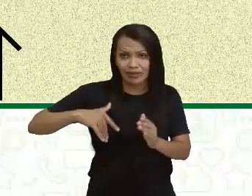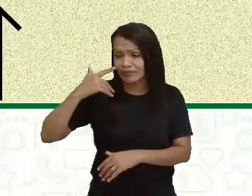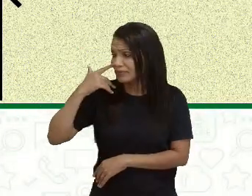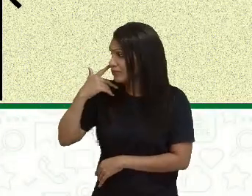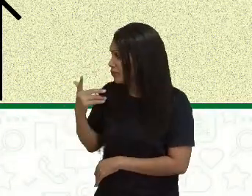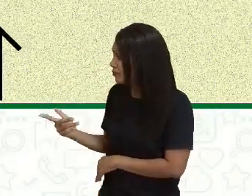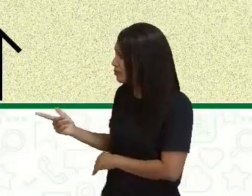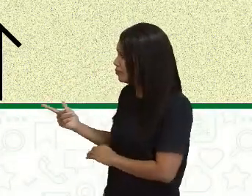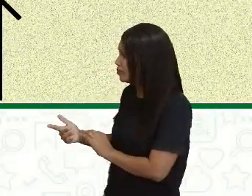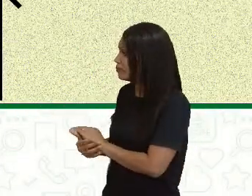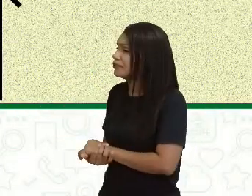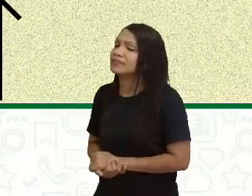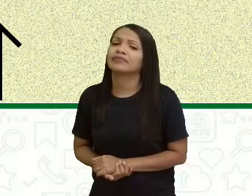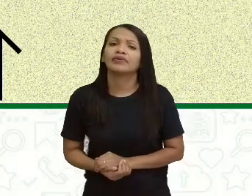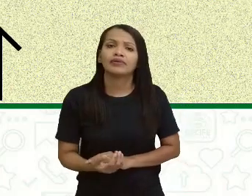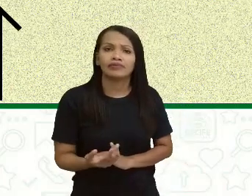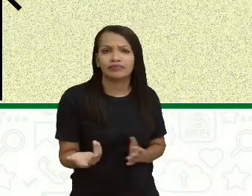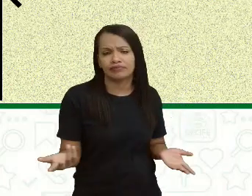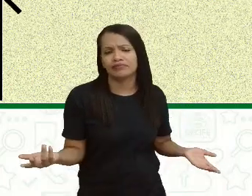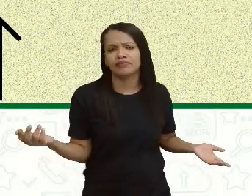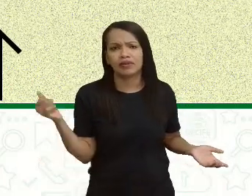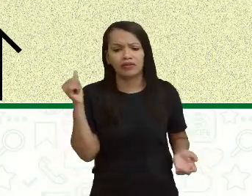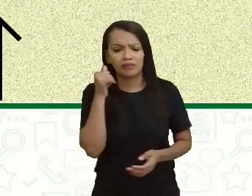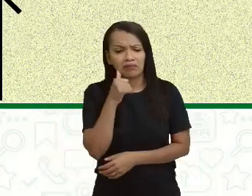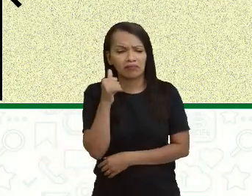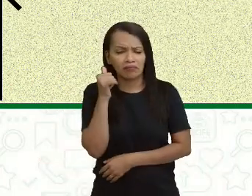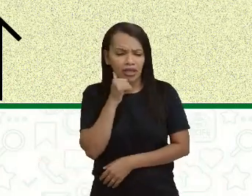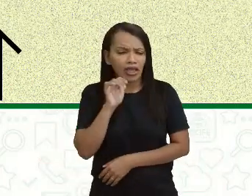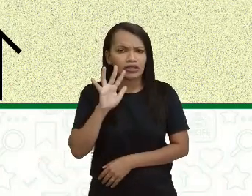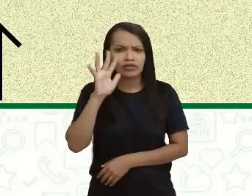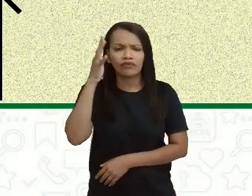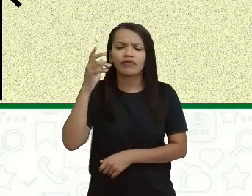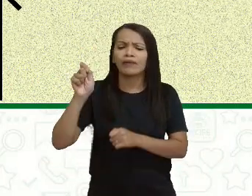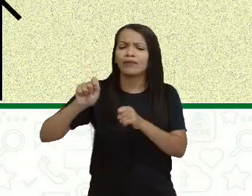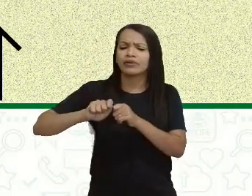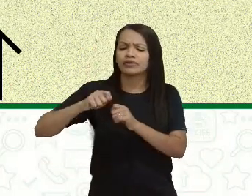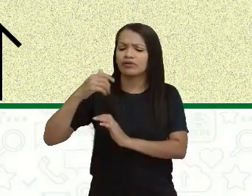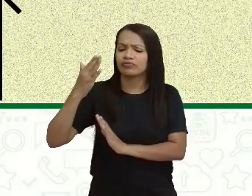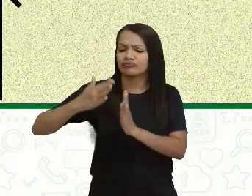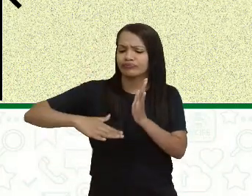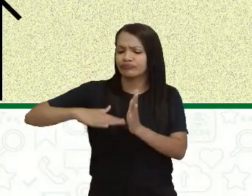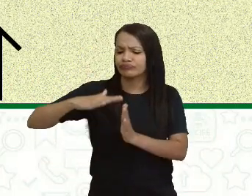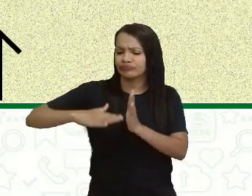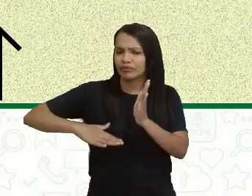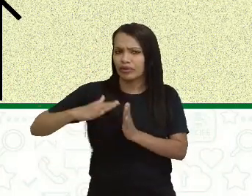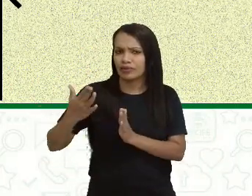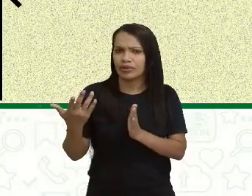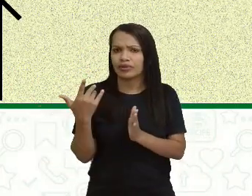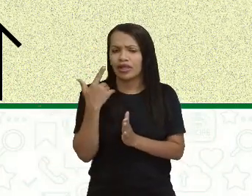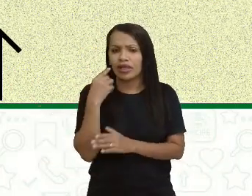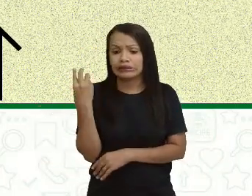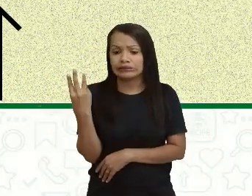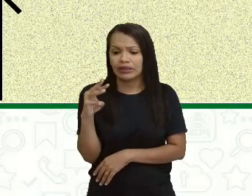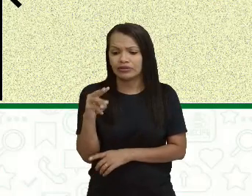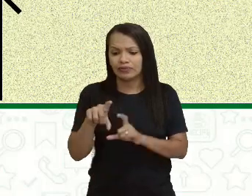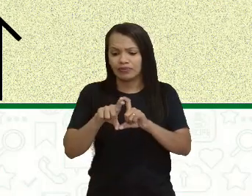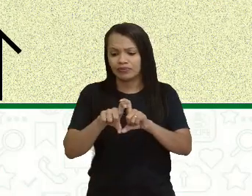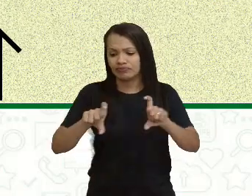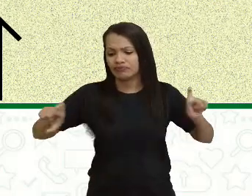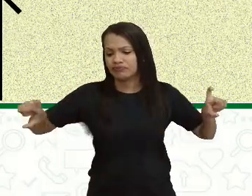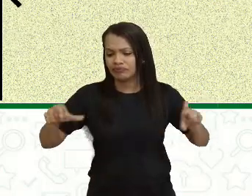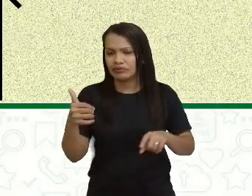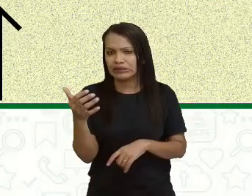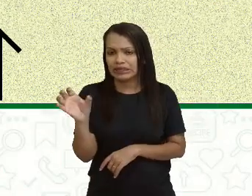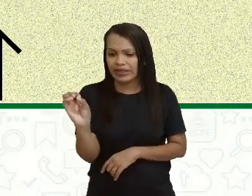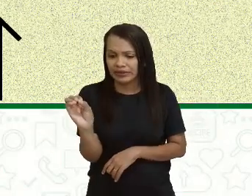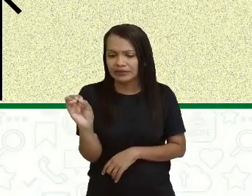né? Olha só, Vilma resolveu pintar 3 partes do inteiro. Que fração representa a parte que